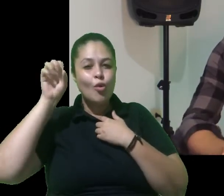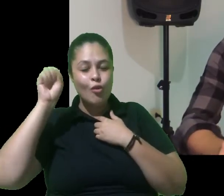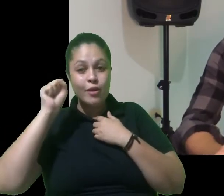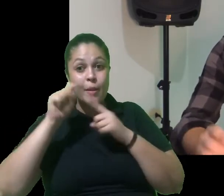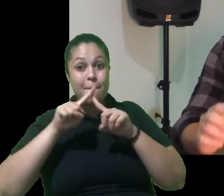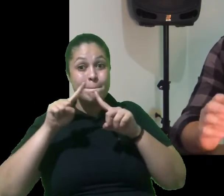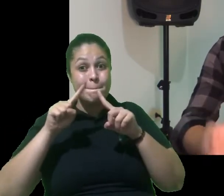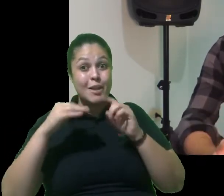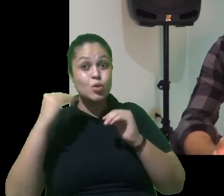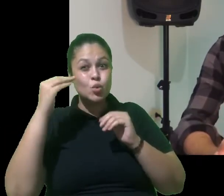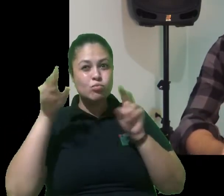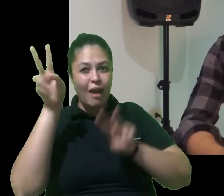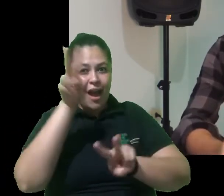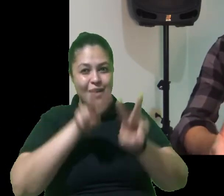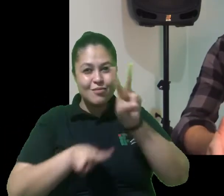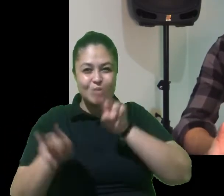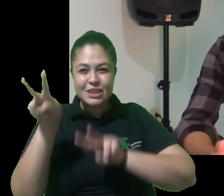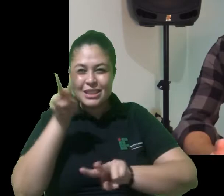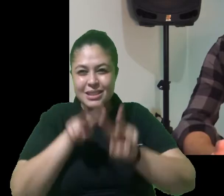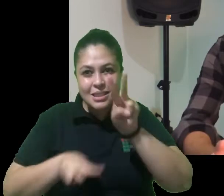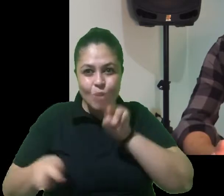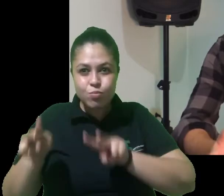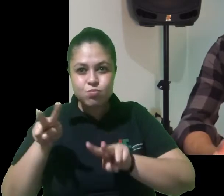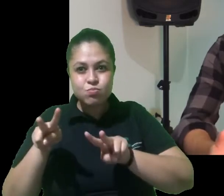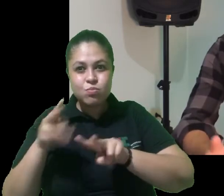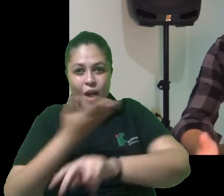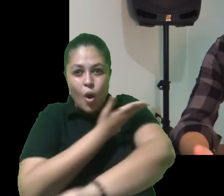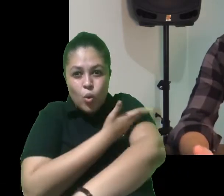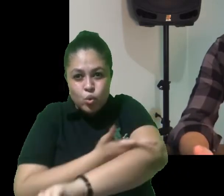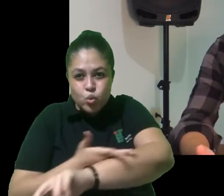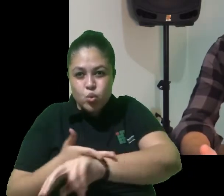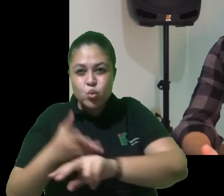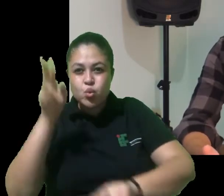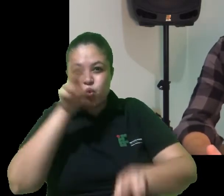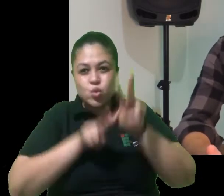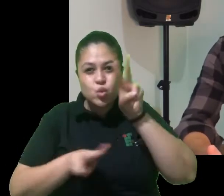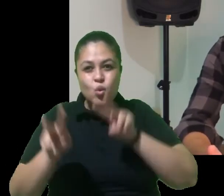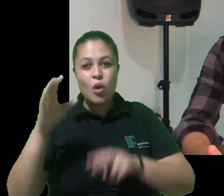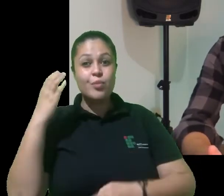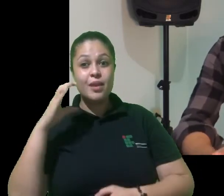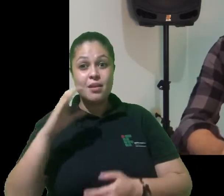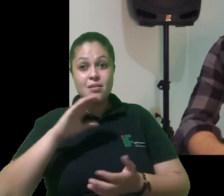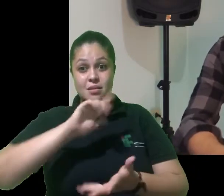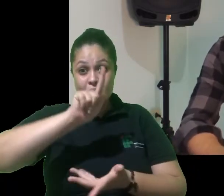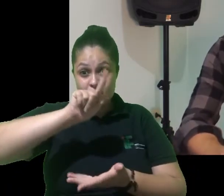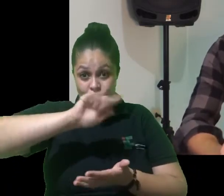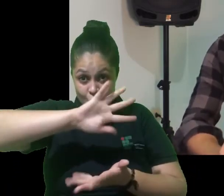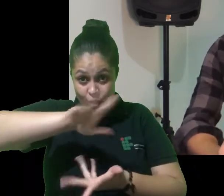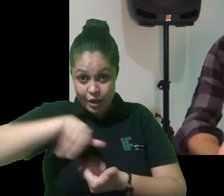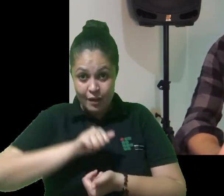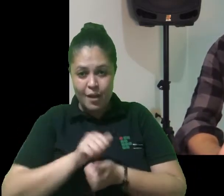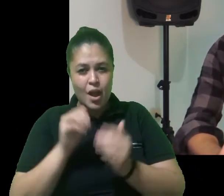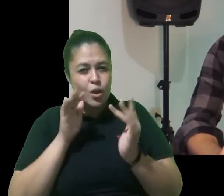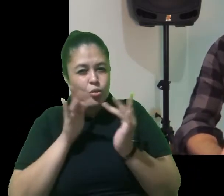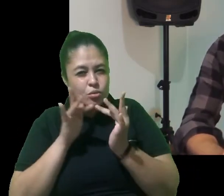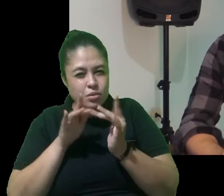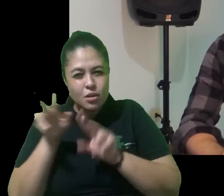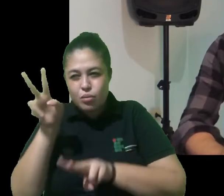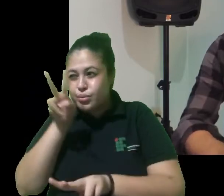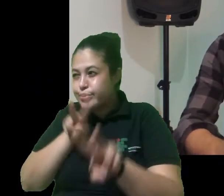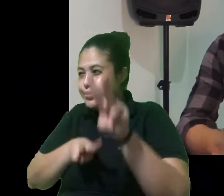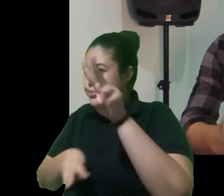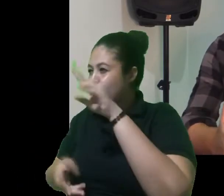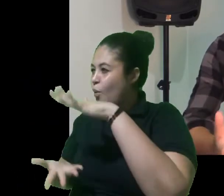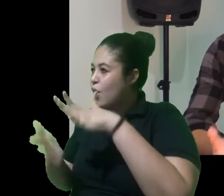mas sobretudo da visão, dada a tradição visual da ciência geográfica, tá? O sujeito entra